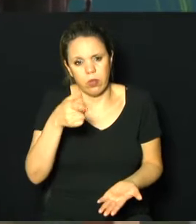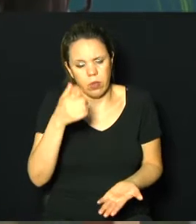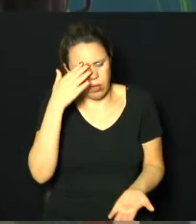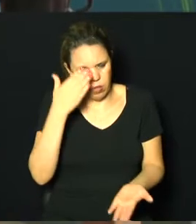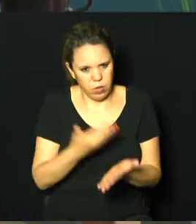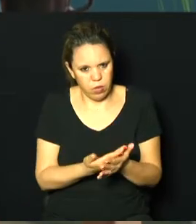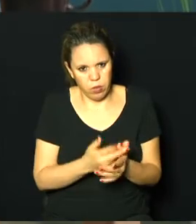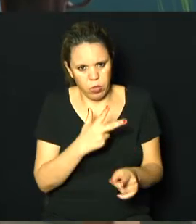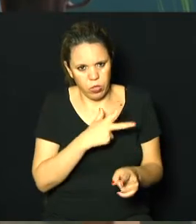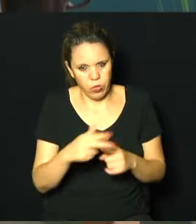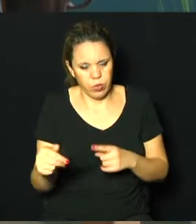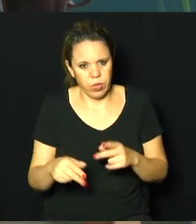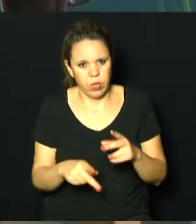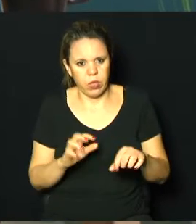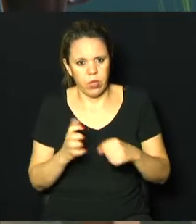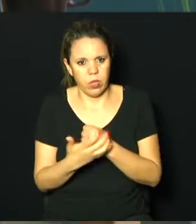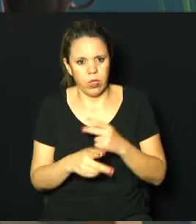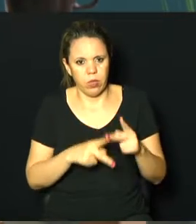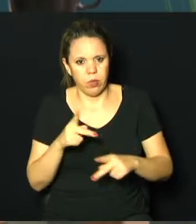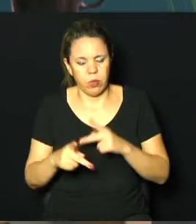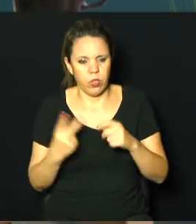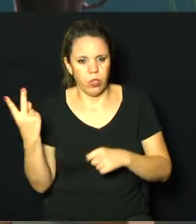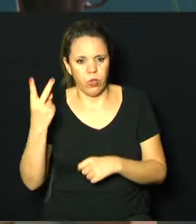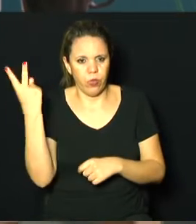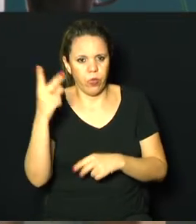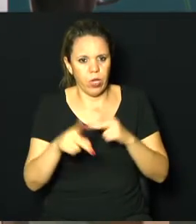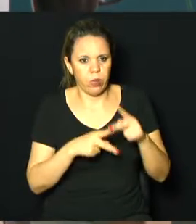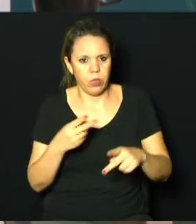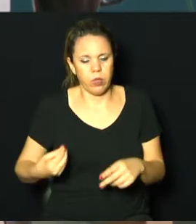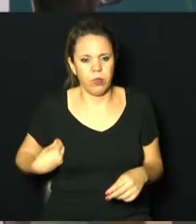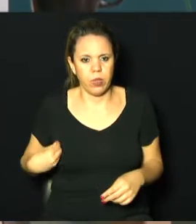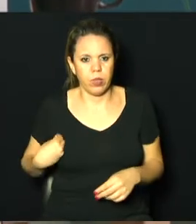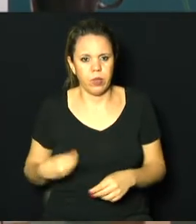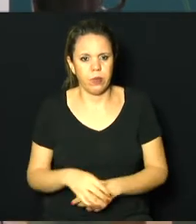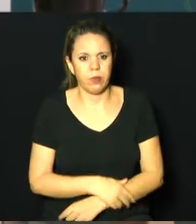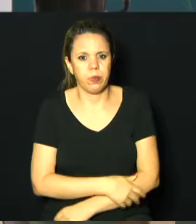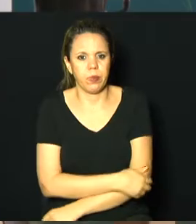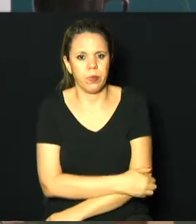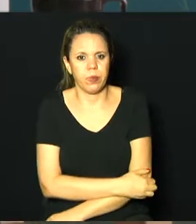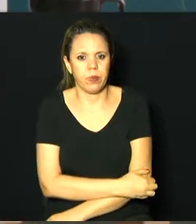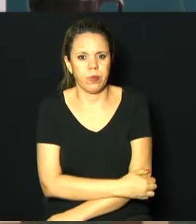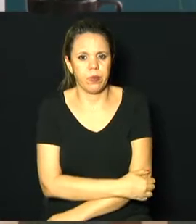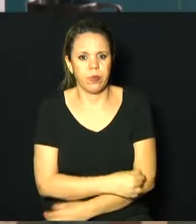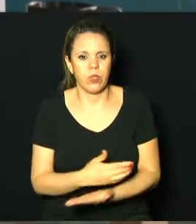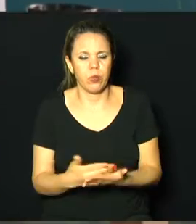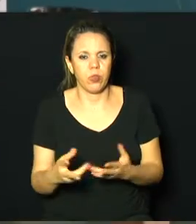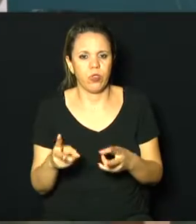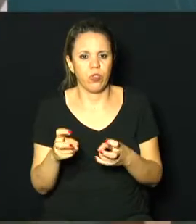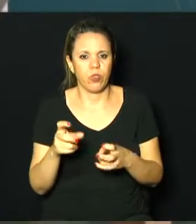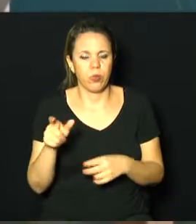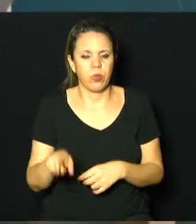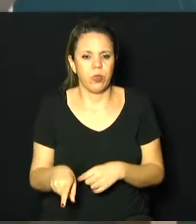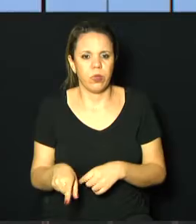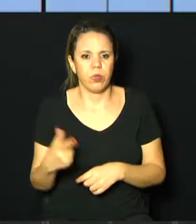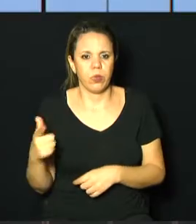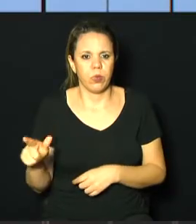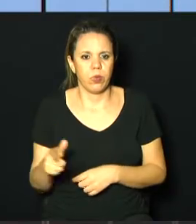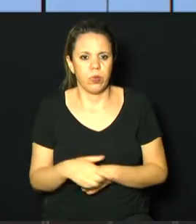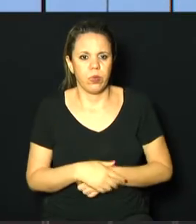passando tudo isso, as pessoas vão dar mais valor ao outro, essa presença física? Começar a enxergar o Eu outro com acredito,